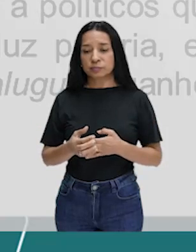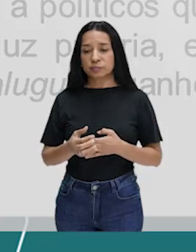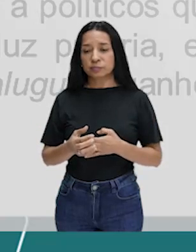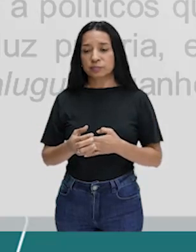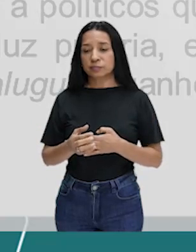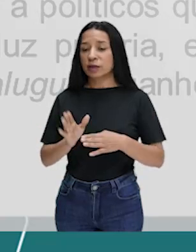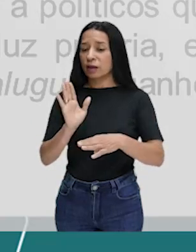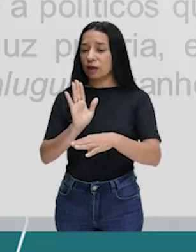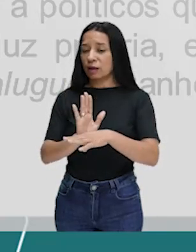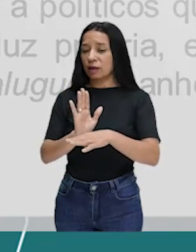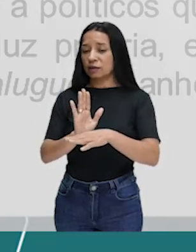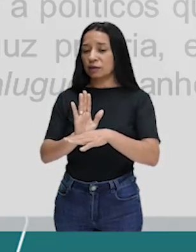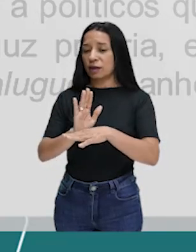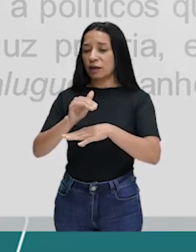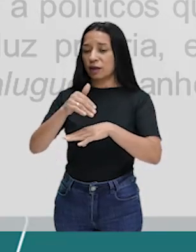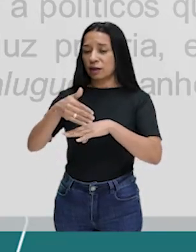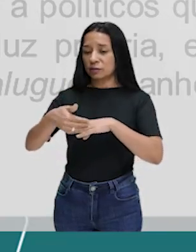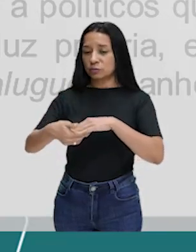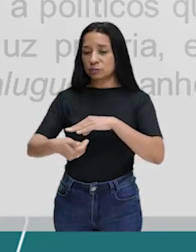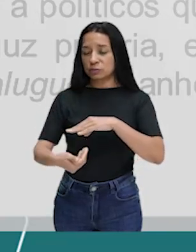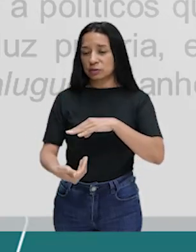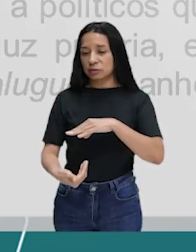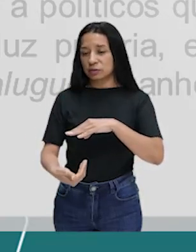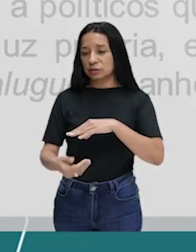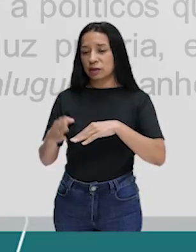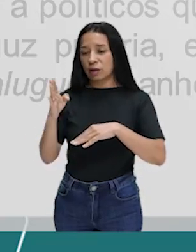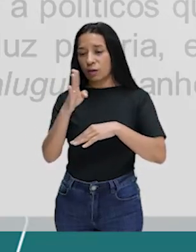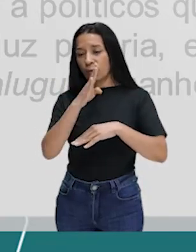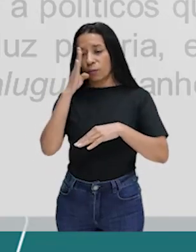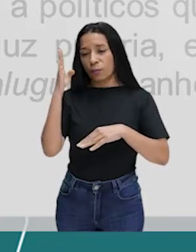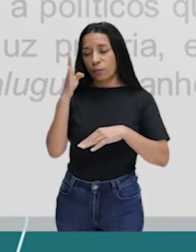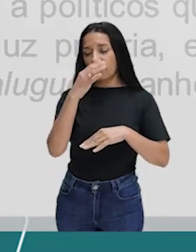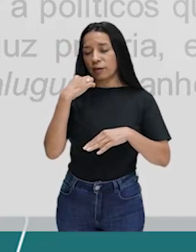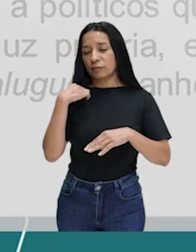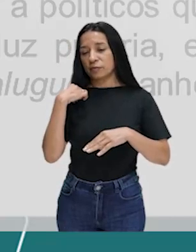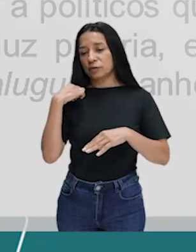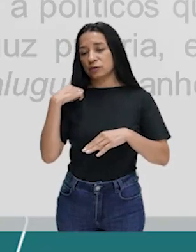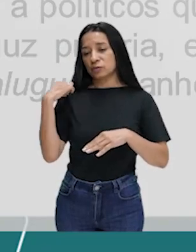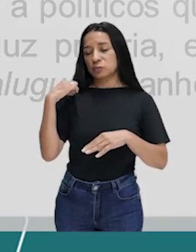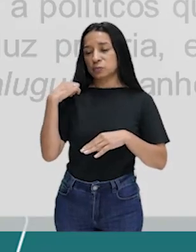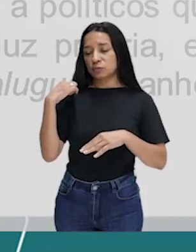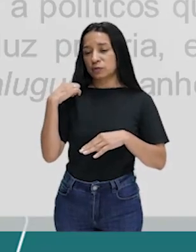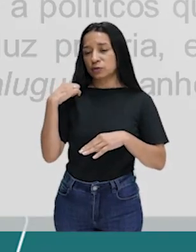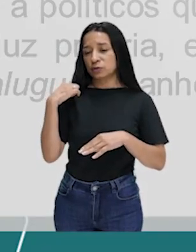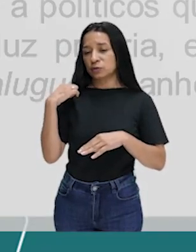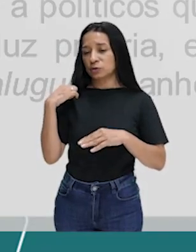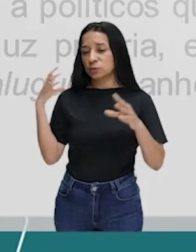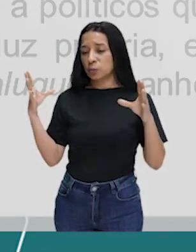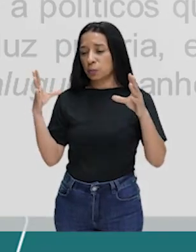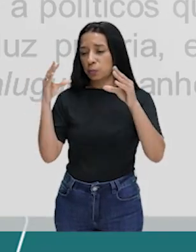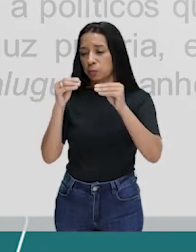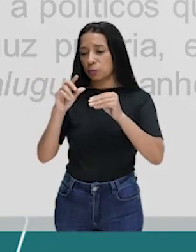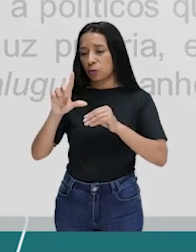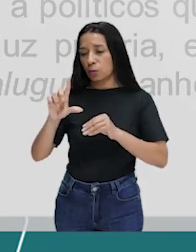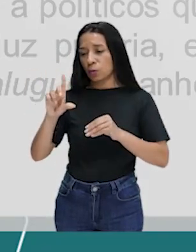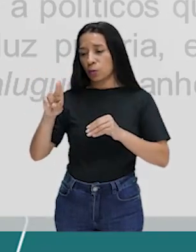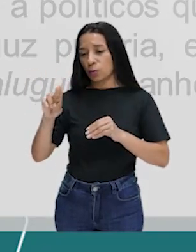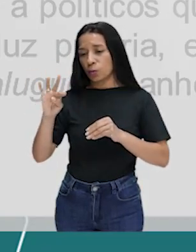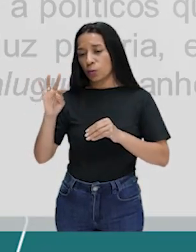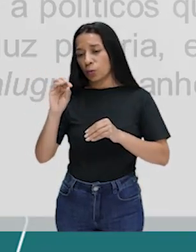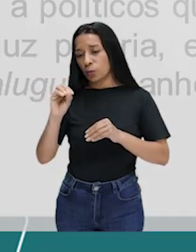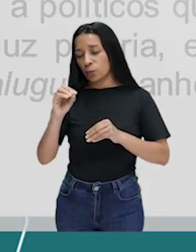feito um viaduto, e o bêbado trajando luto me lembrou Carlitos. A gente já sabe o que significa.